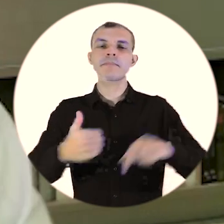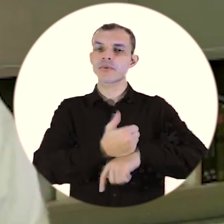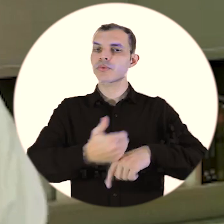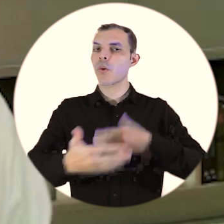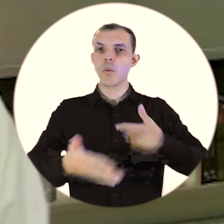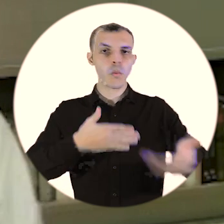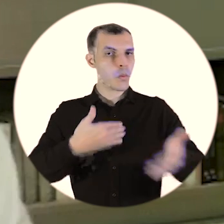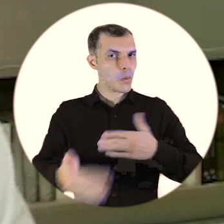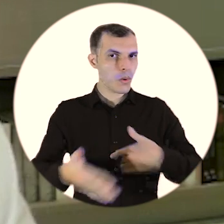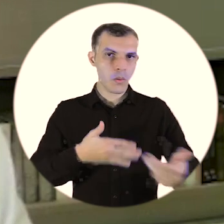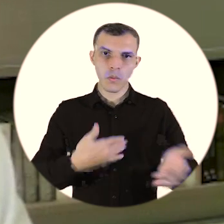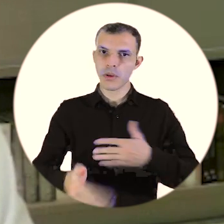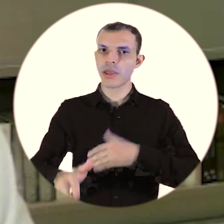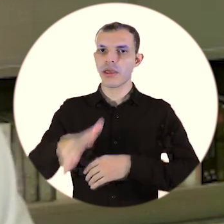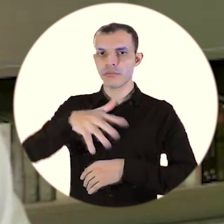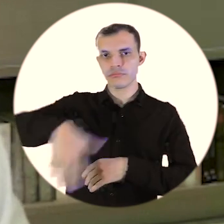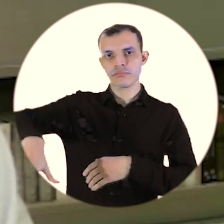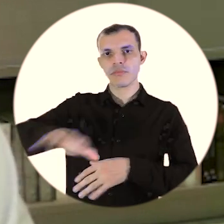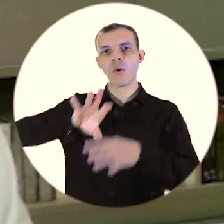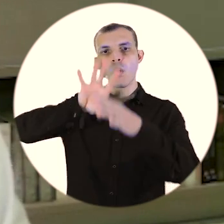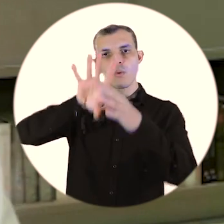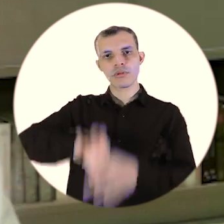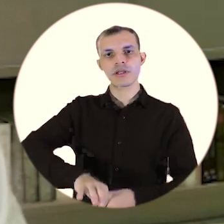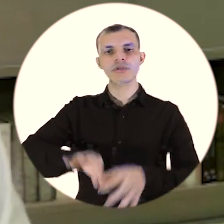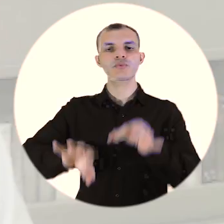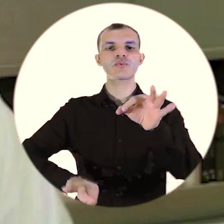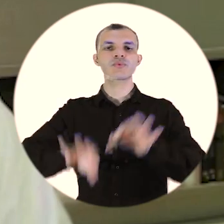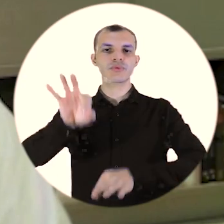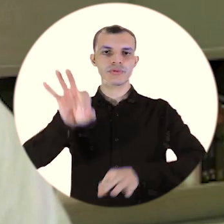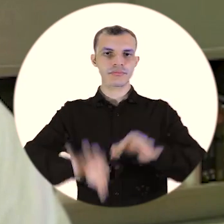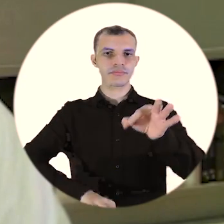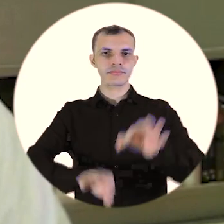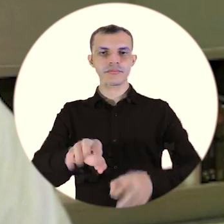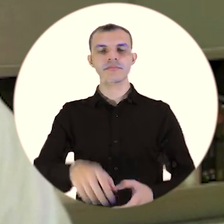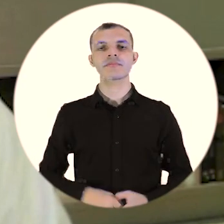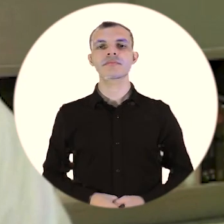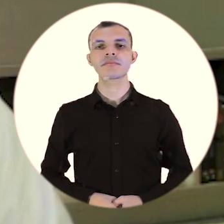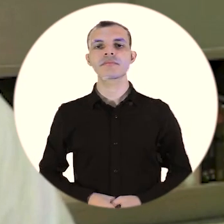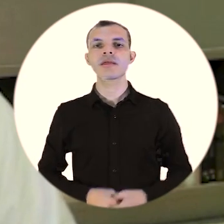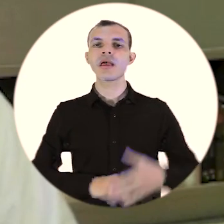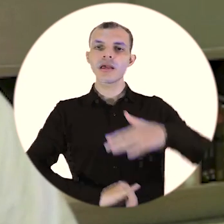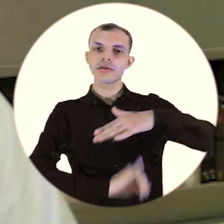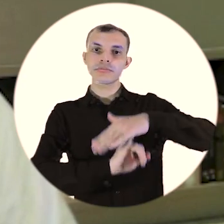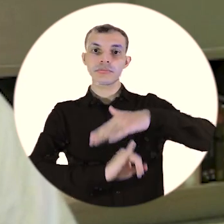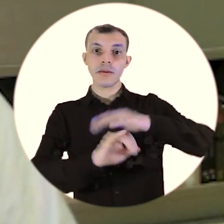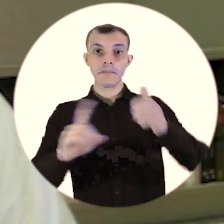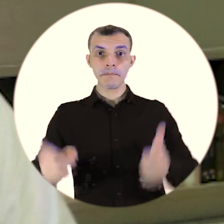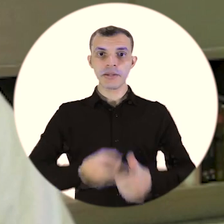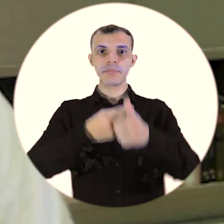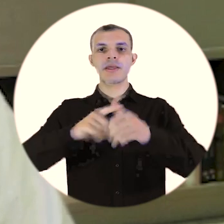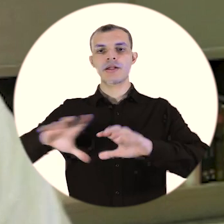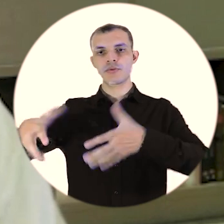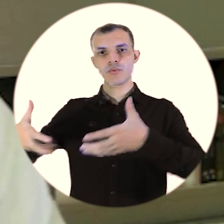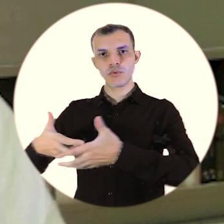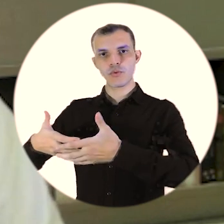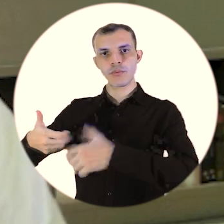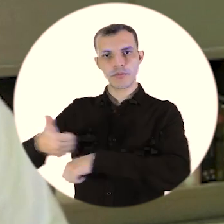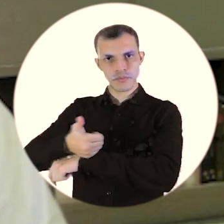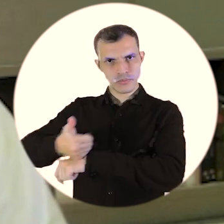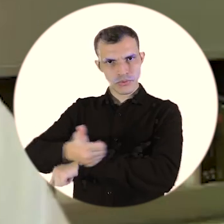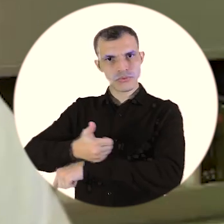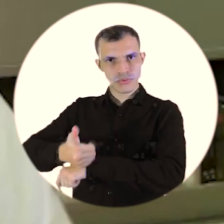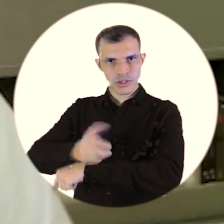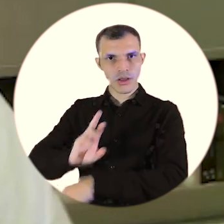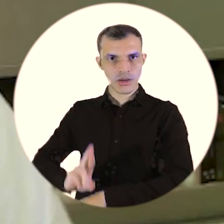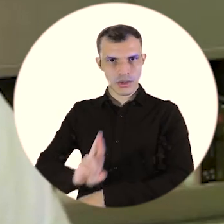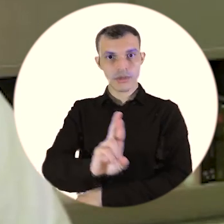tá? É de qualquer profissão jurídica. A primeira instituição de representação de